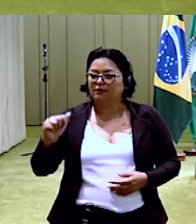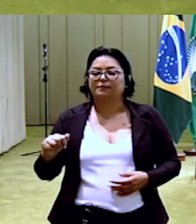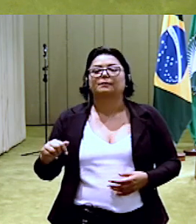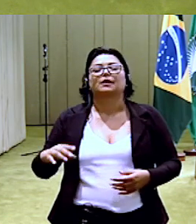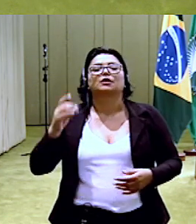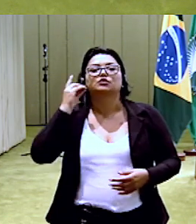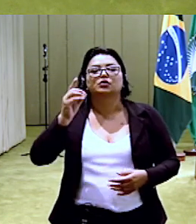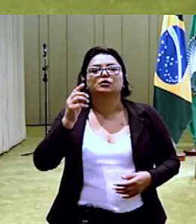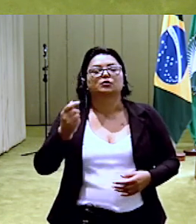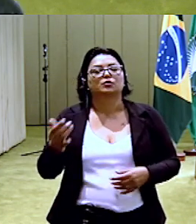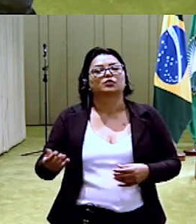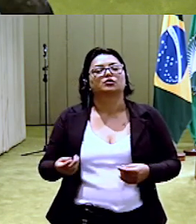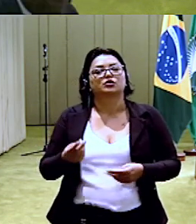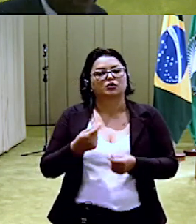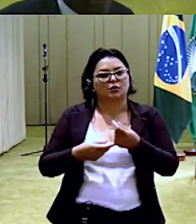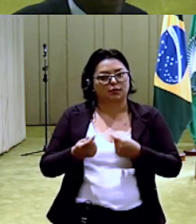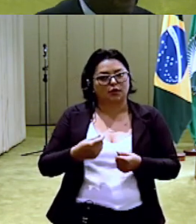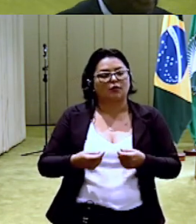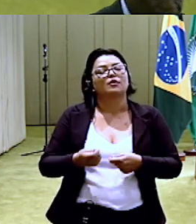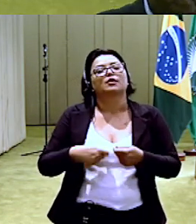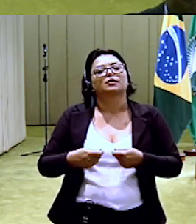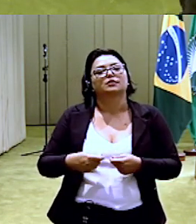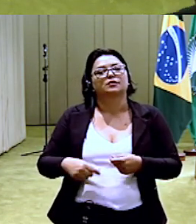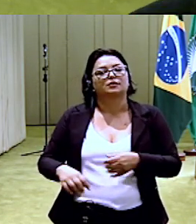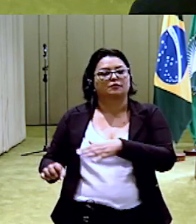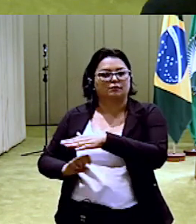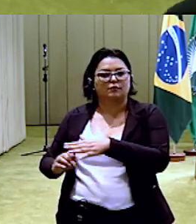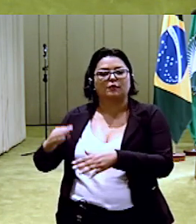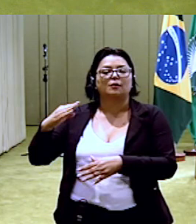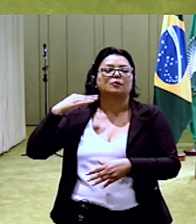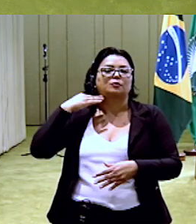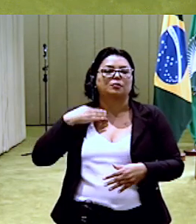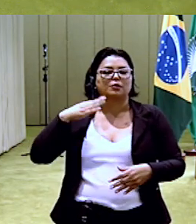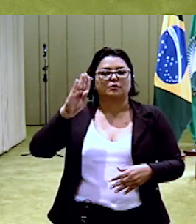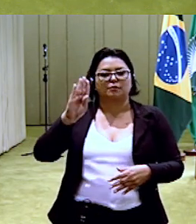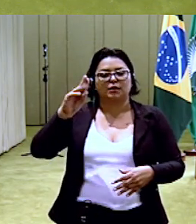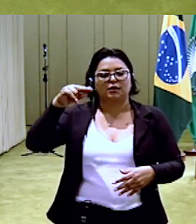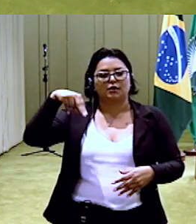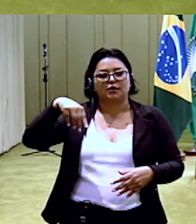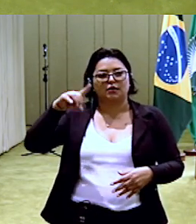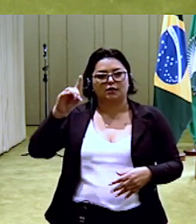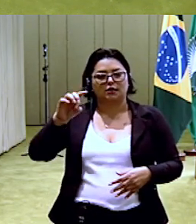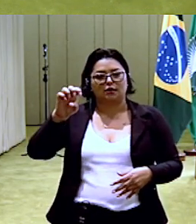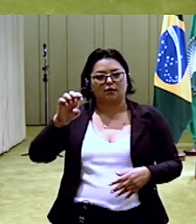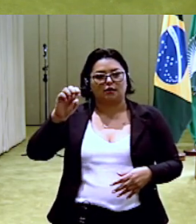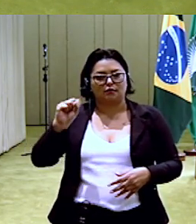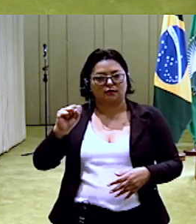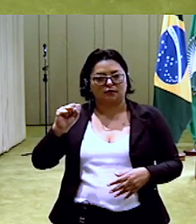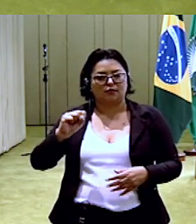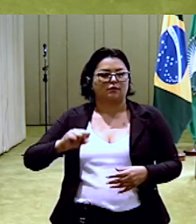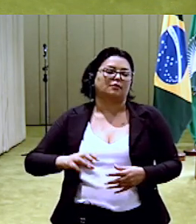capitais, finanças sustentáveis e relações com investidores do BNDES, nosso Banco Nacional de Desenvolvimento Econômico e